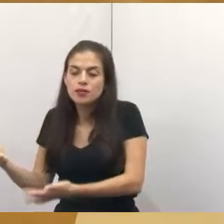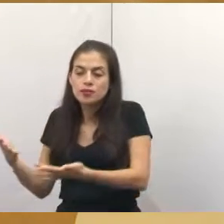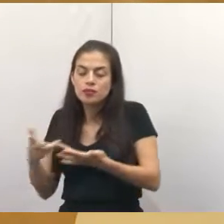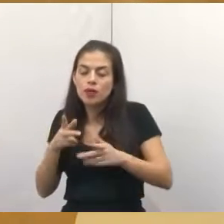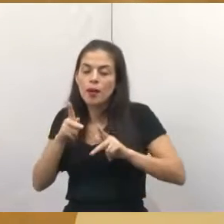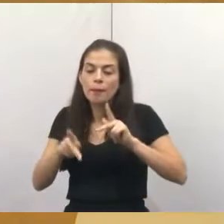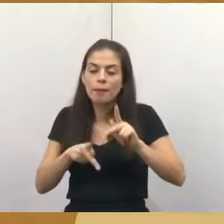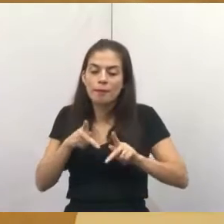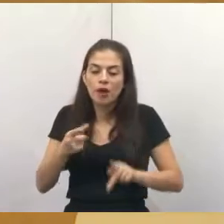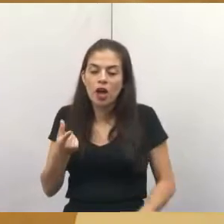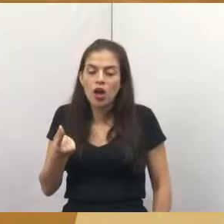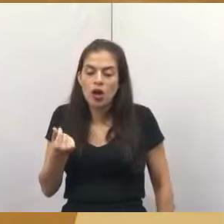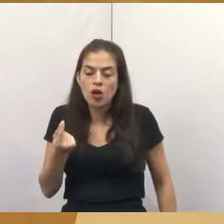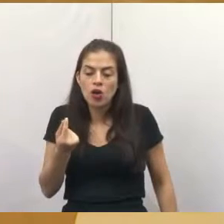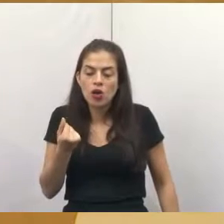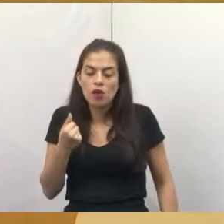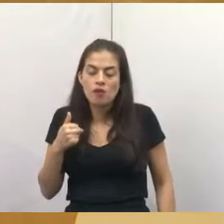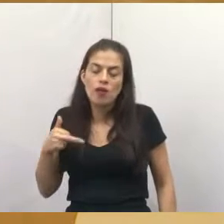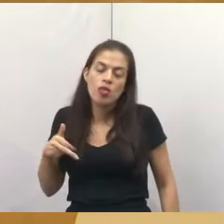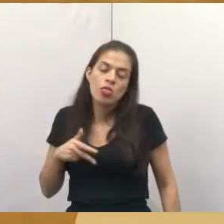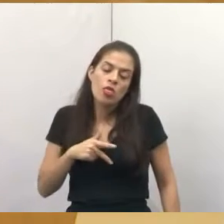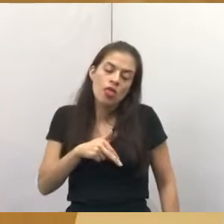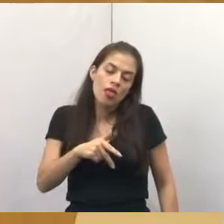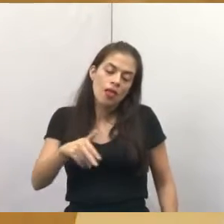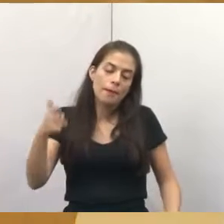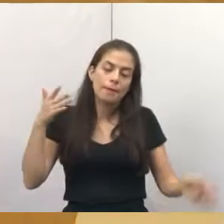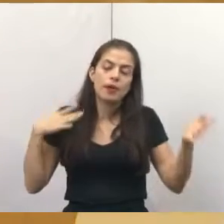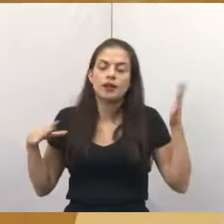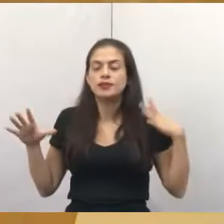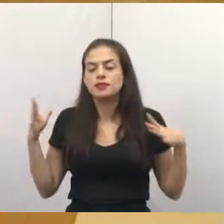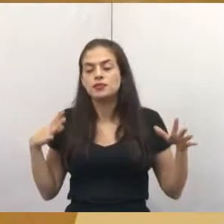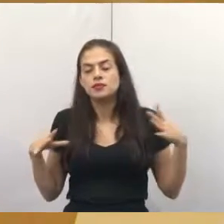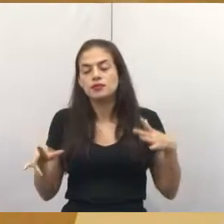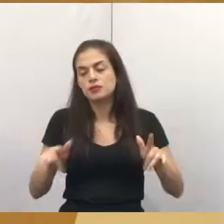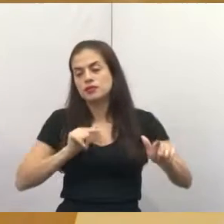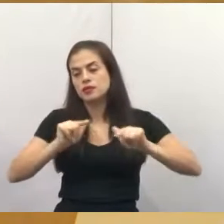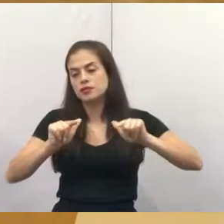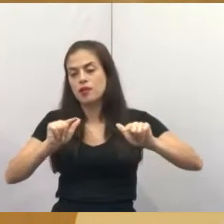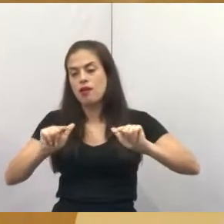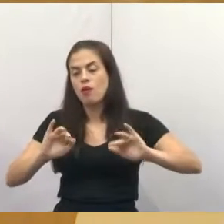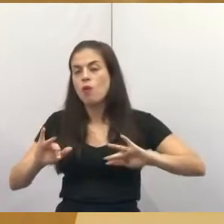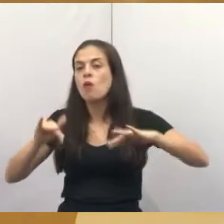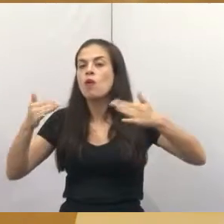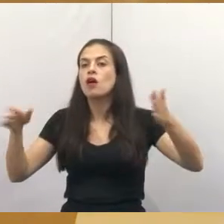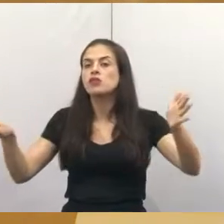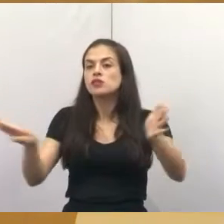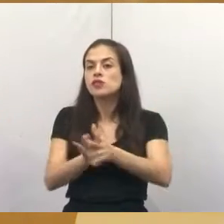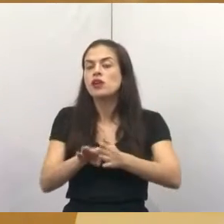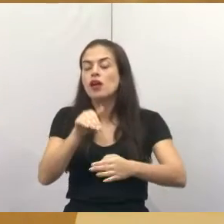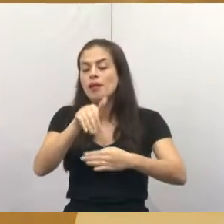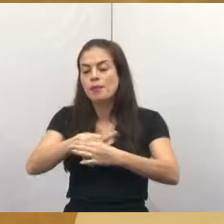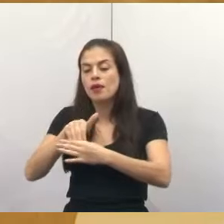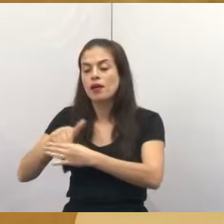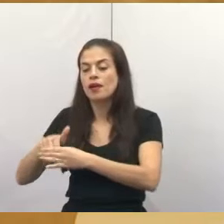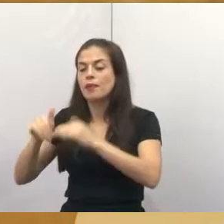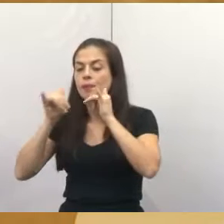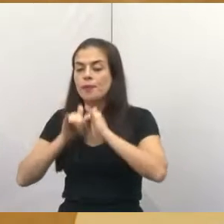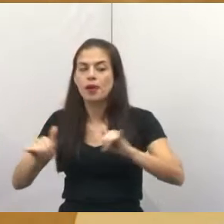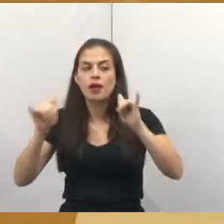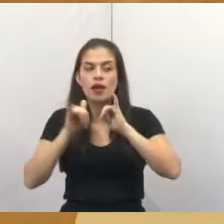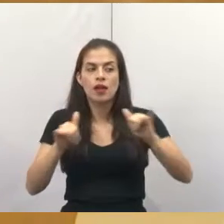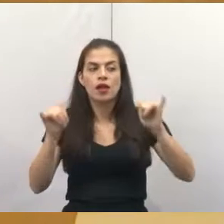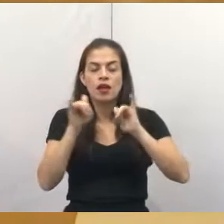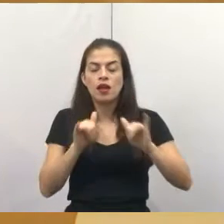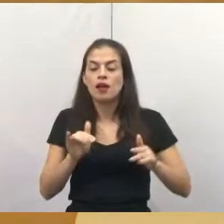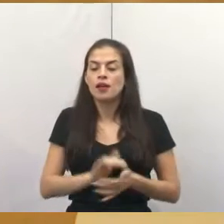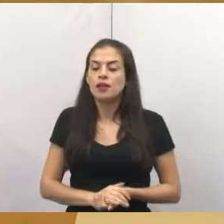andando, passeando, trabalhando. E quando chegar na época da campanha, o